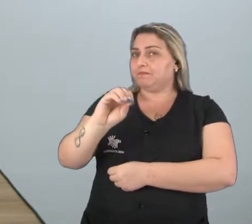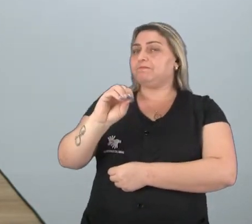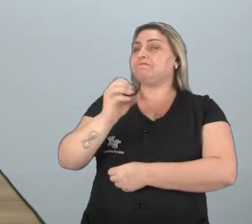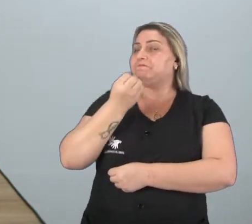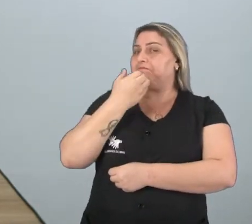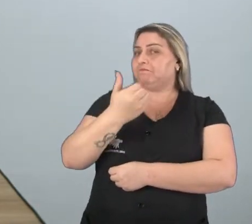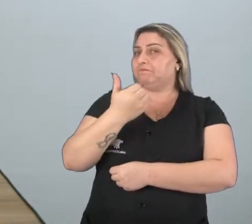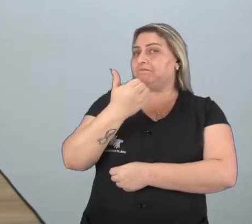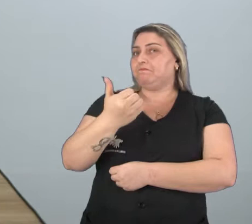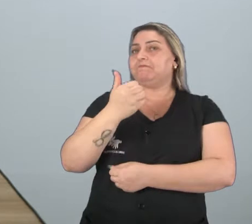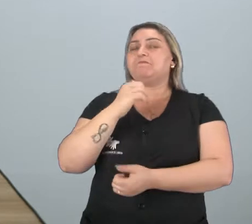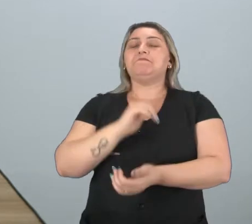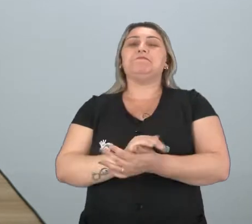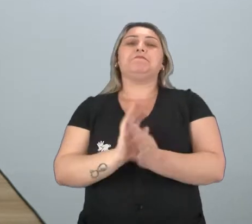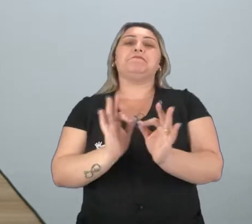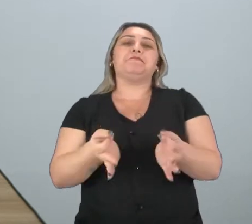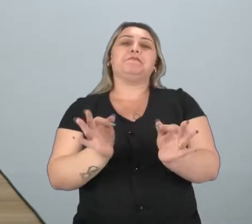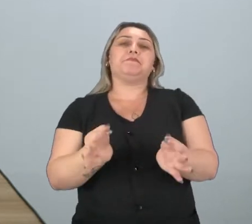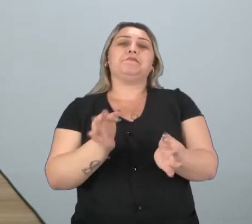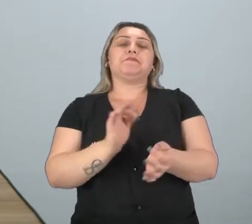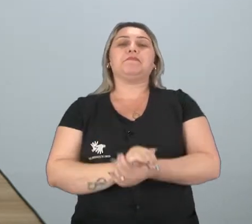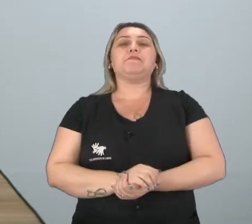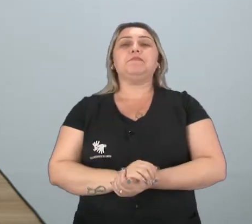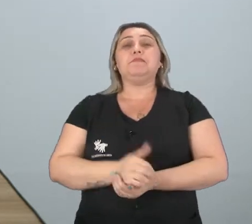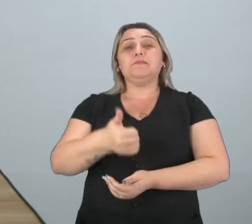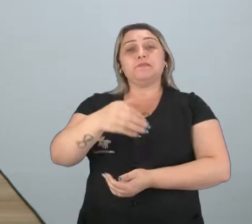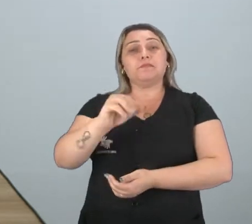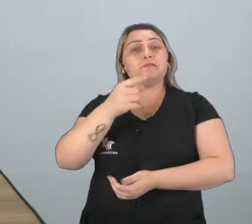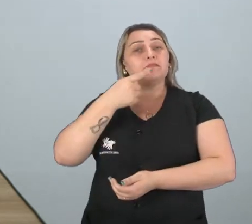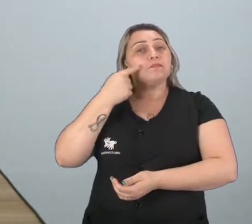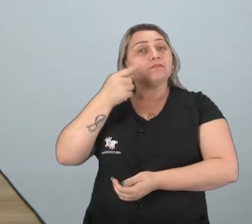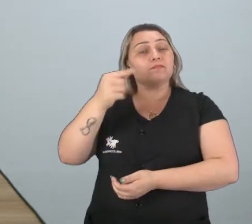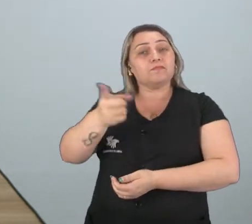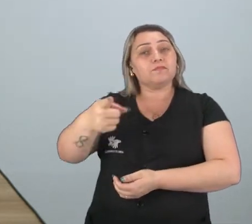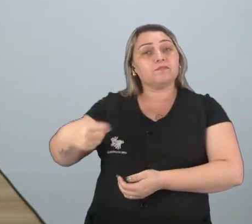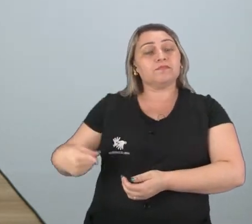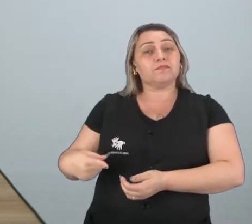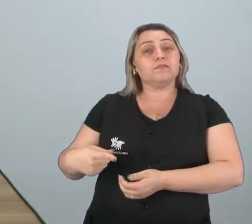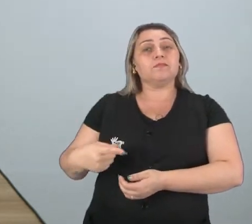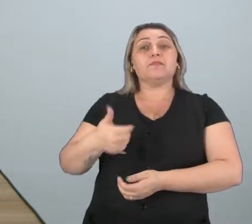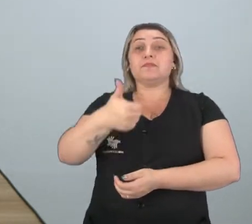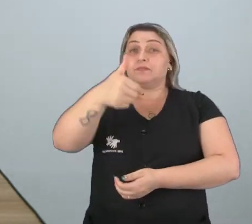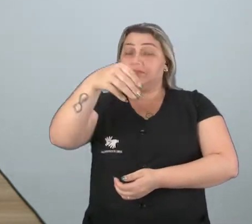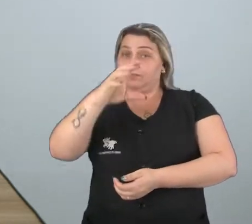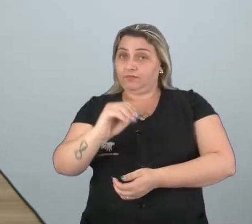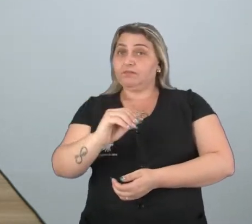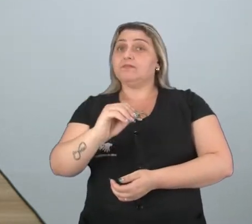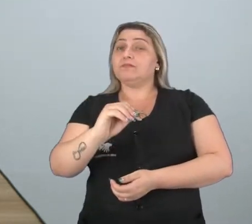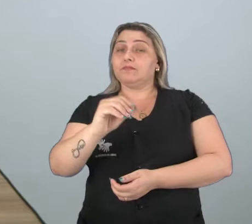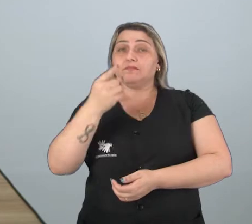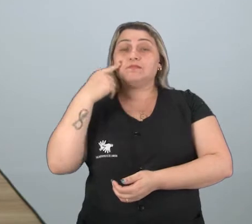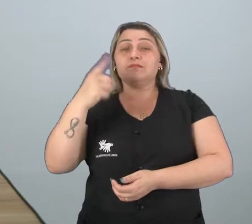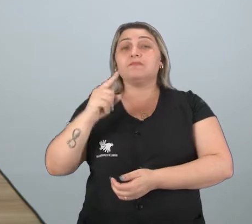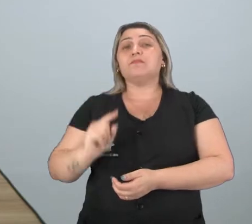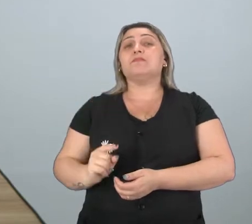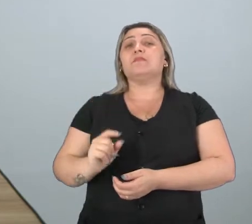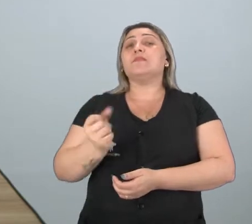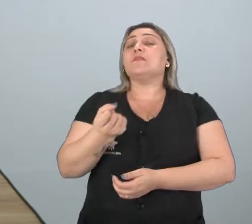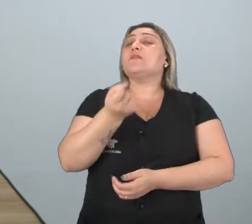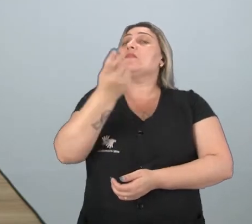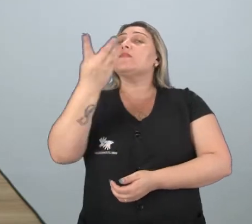10. Muito bem, está certo. 10 ratinhos. E dos 10 ratinhos,